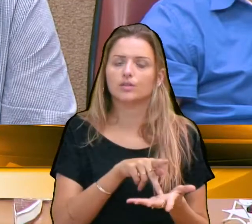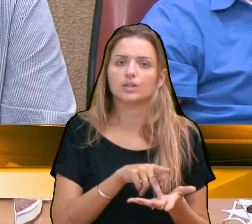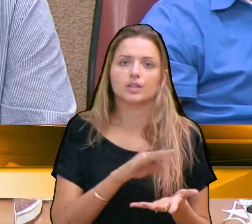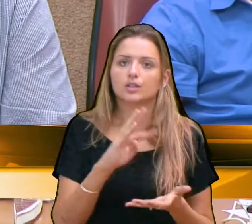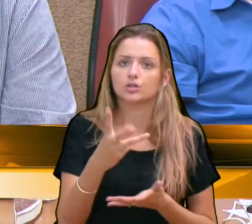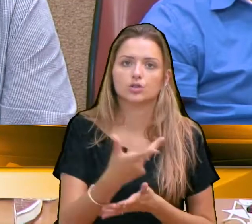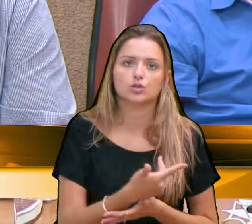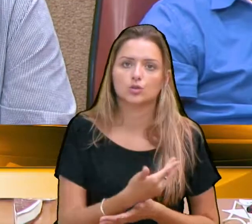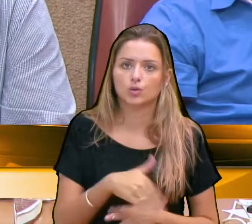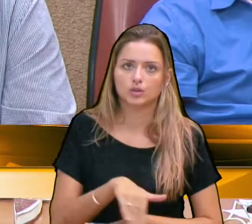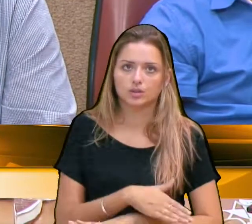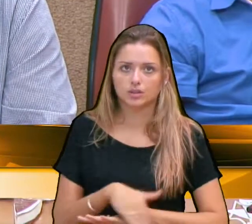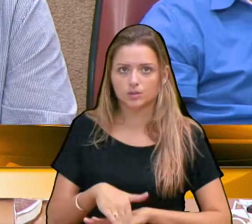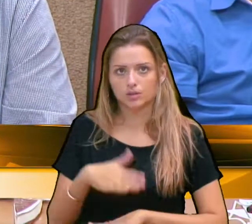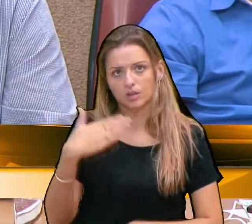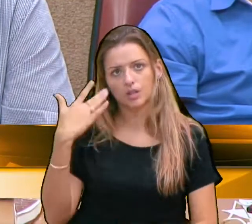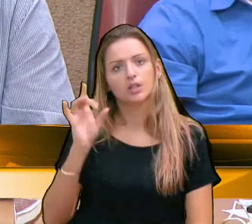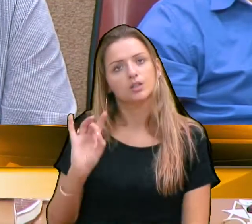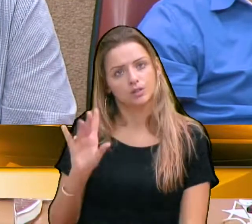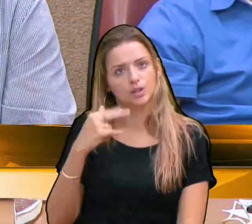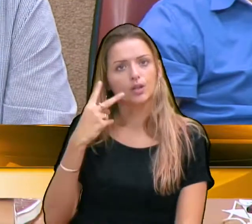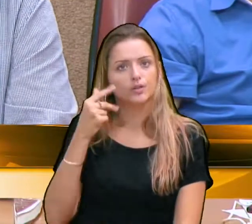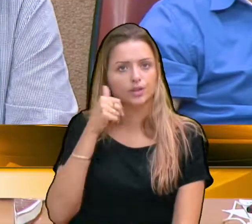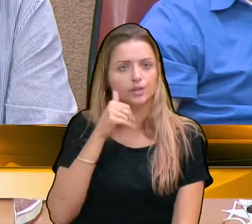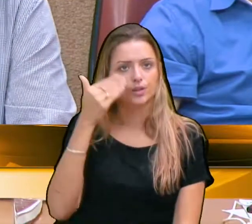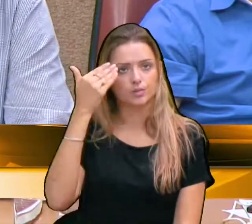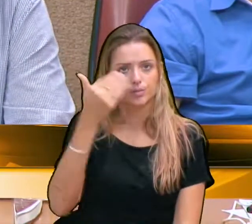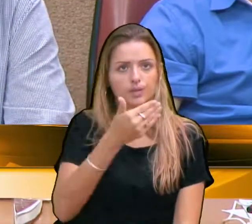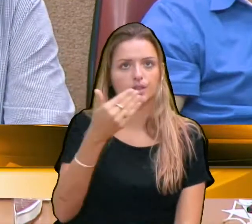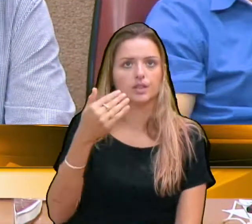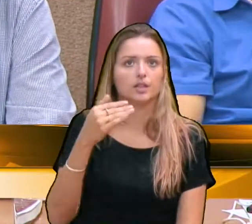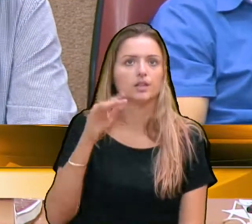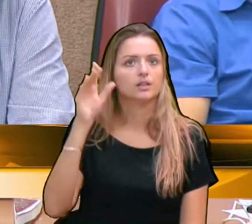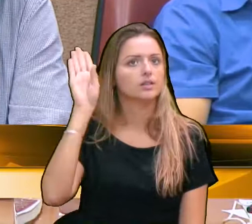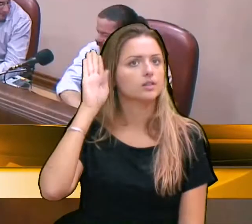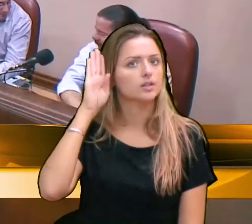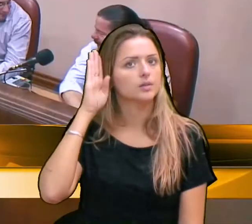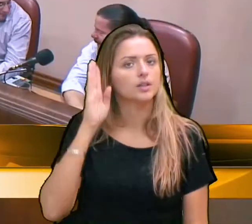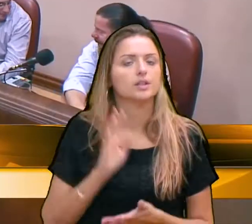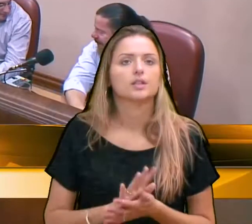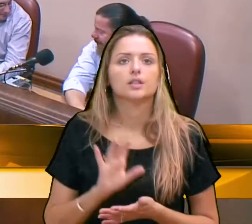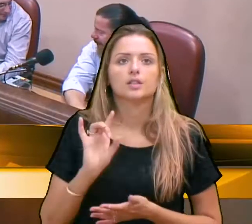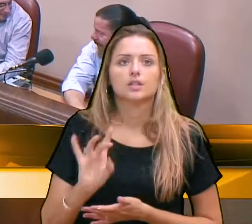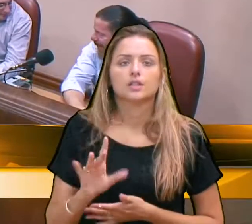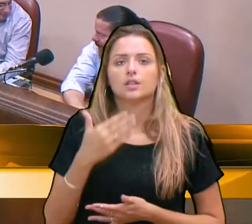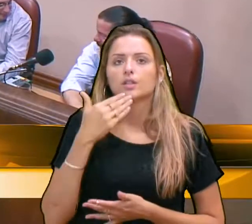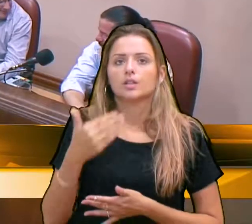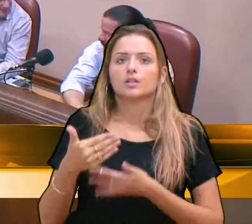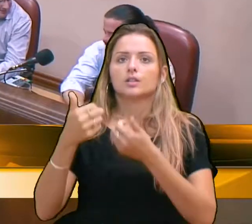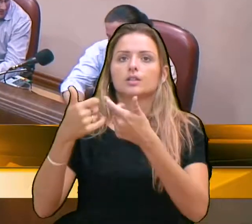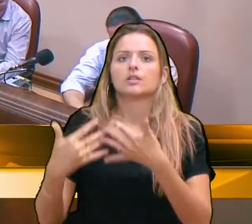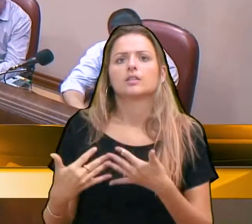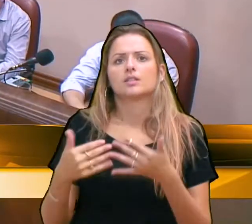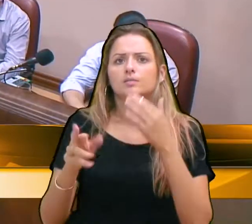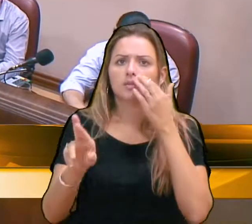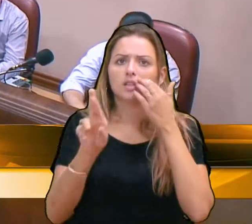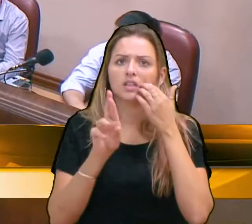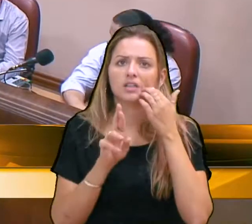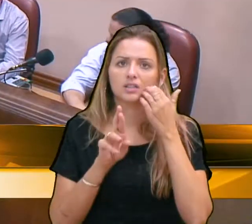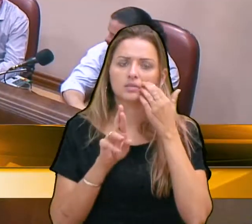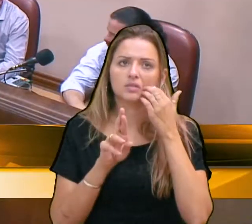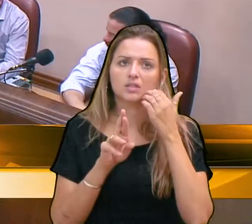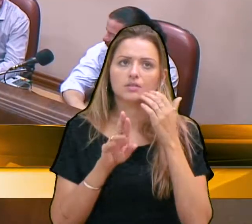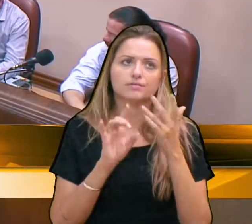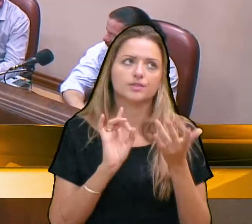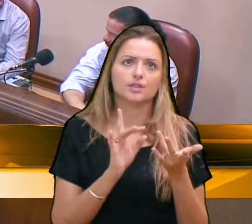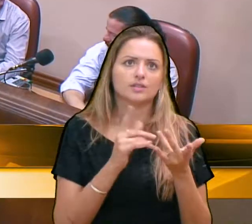esses trajetos aí. Isso aí, vereadora. Obrigada, vereadora. Então, simplesmente faz esse pedido de informações para mostrar para o prefeito, né,